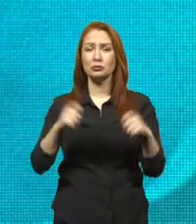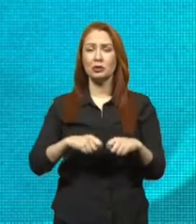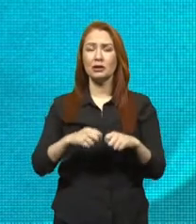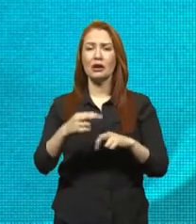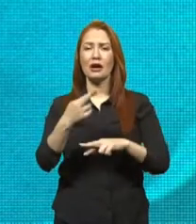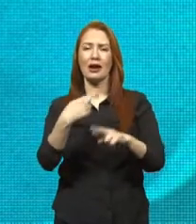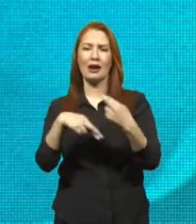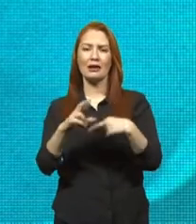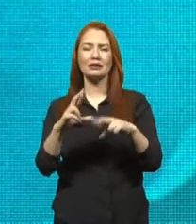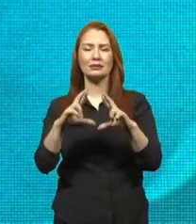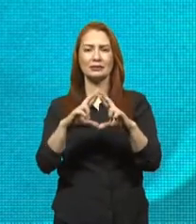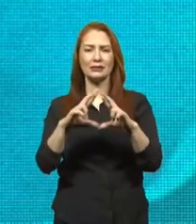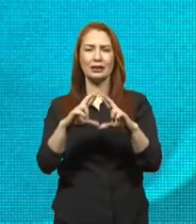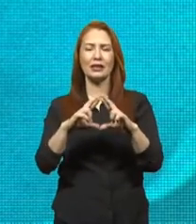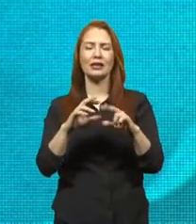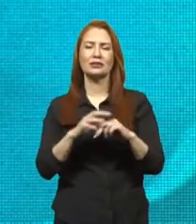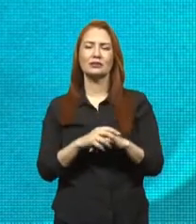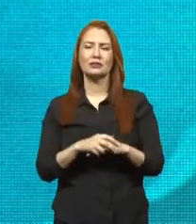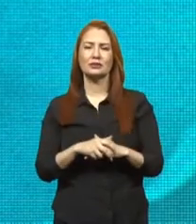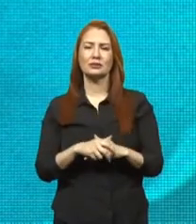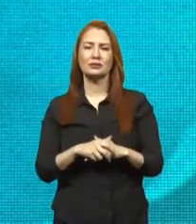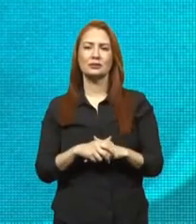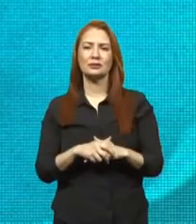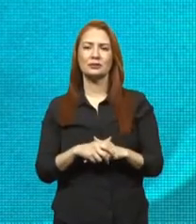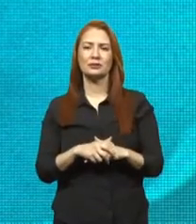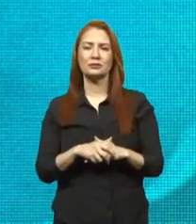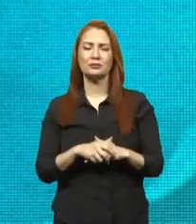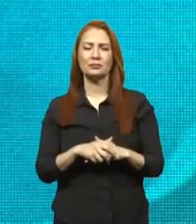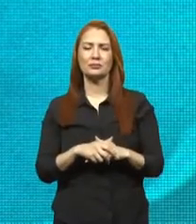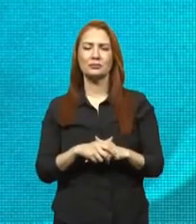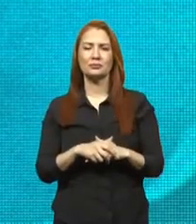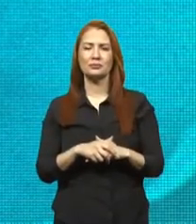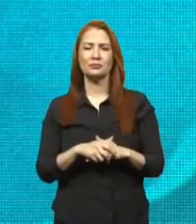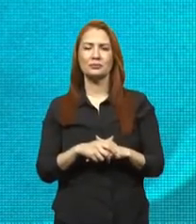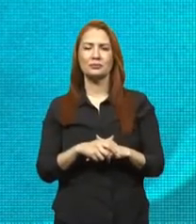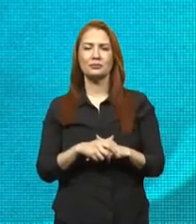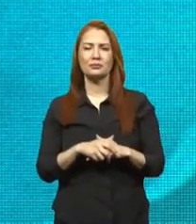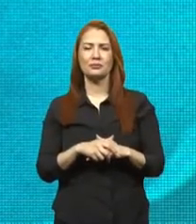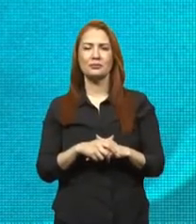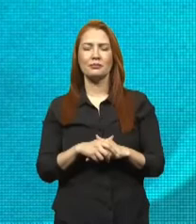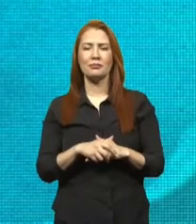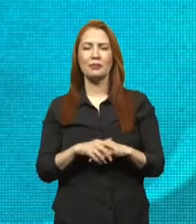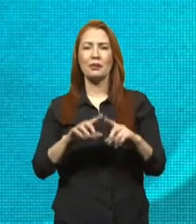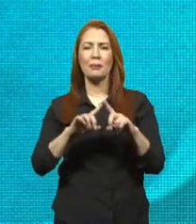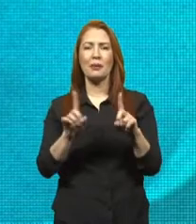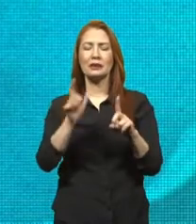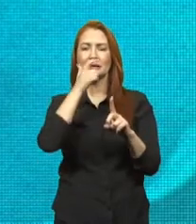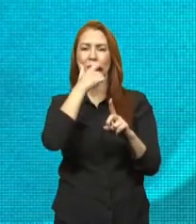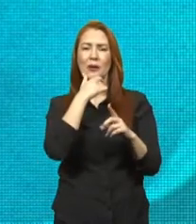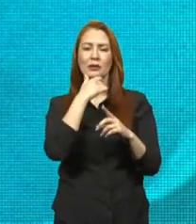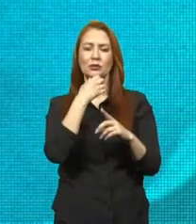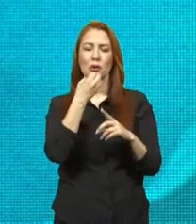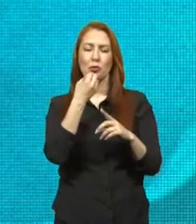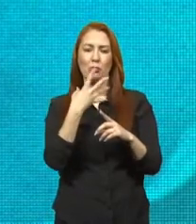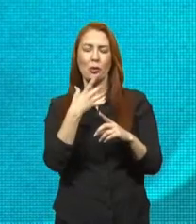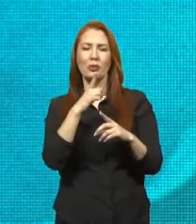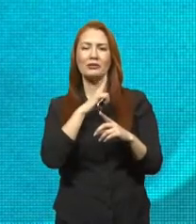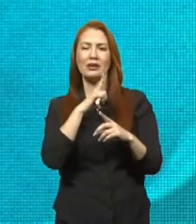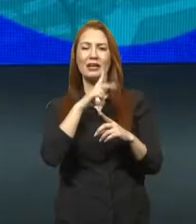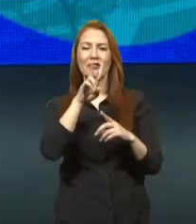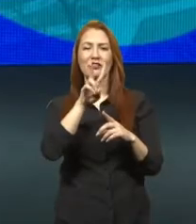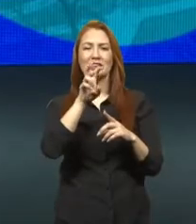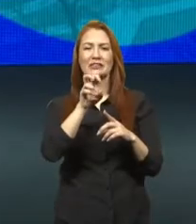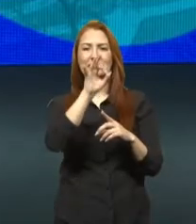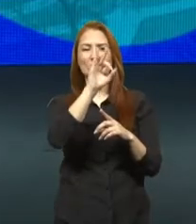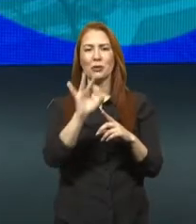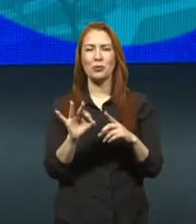esteja sendo até um pouco exagerada, de 100% dos materiais, menos 25%, acho que já é uma meta bem ousada. Ai não,